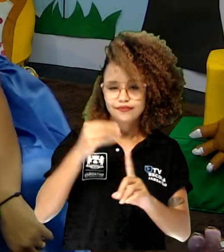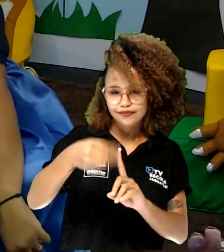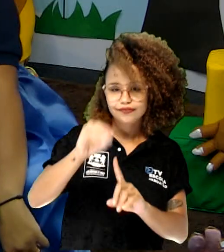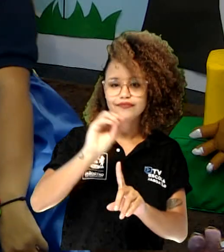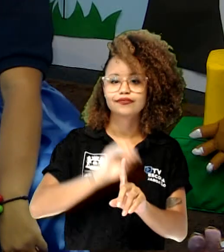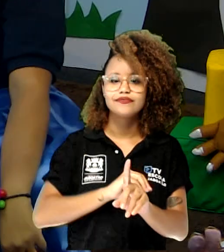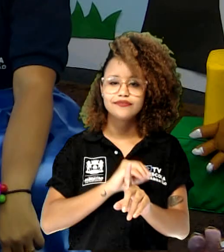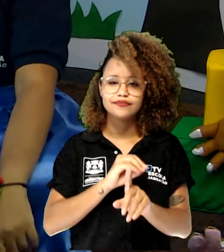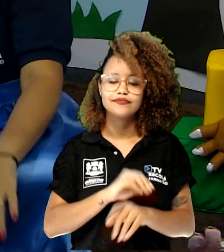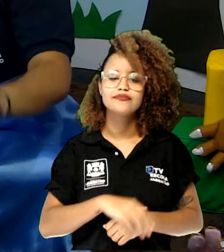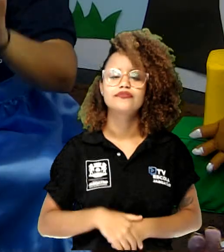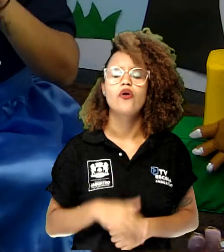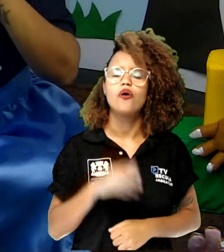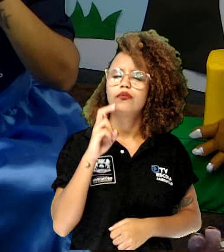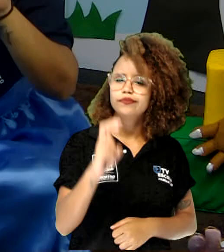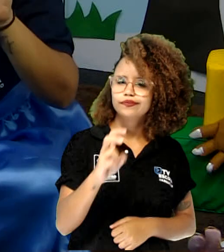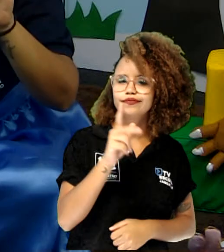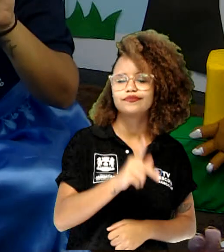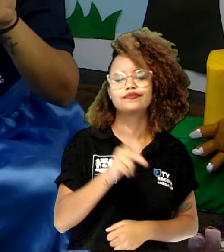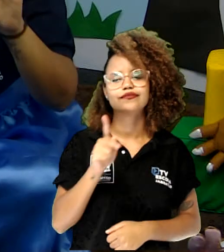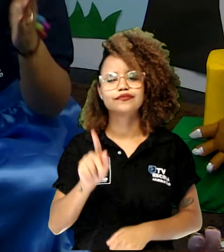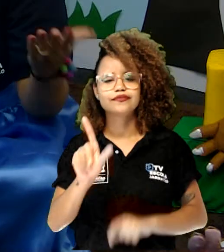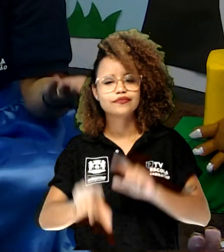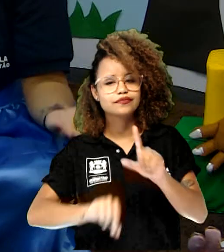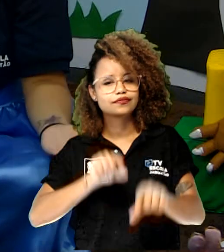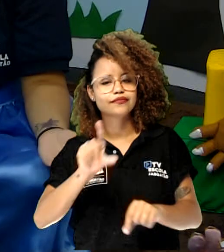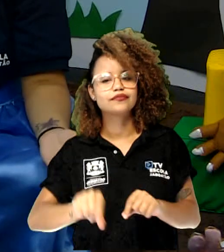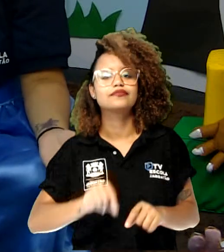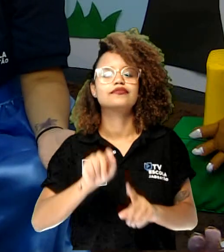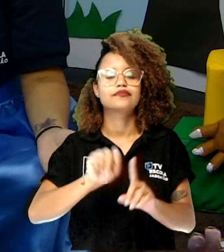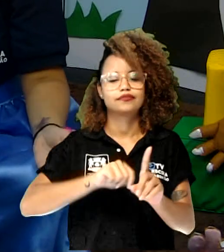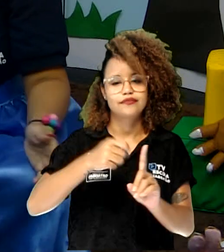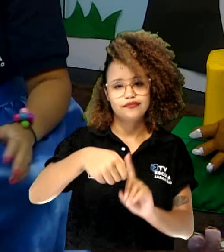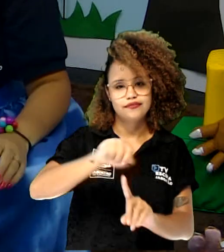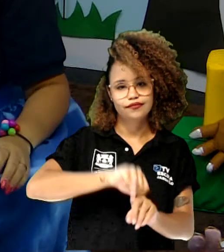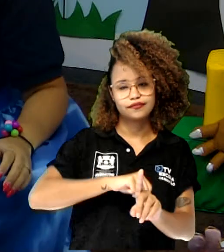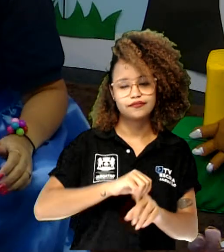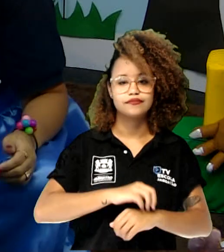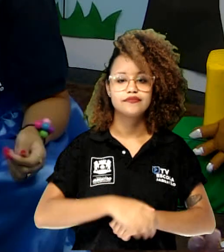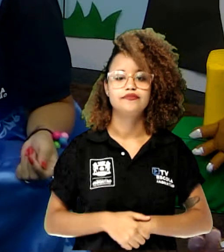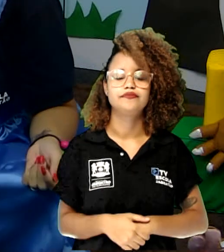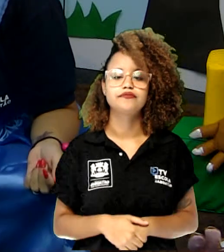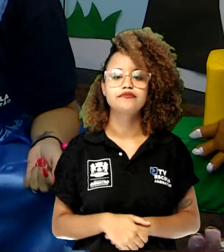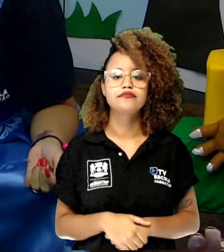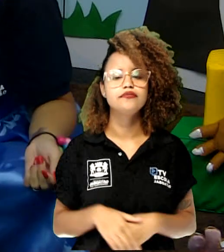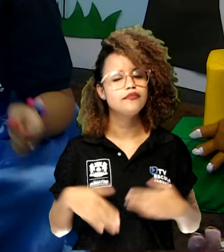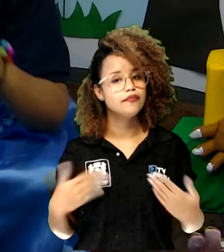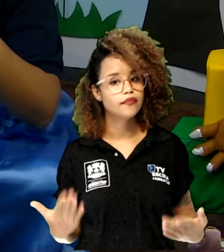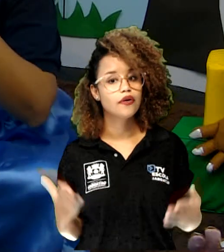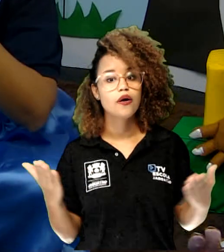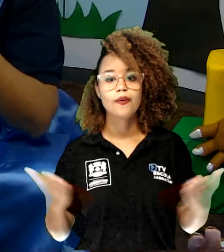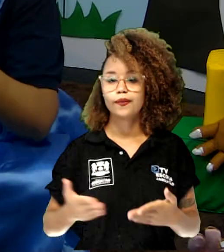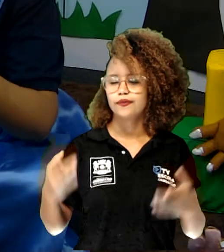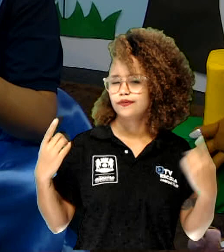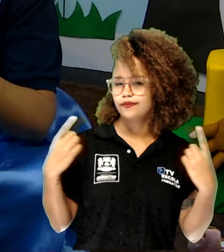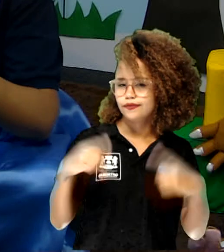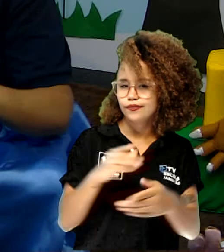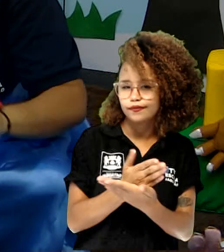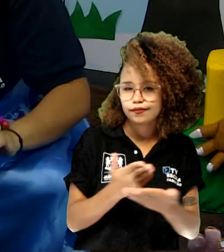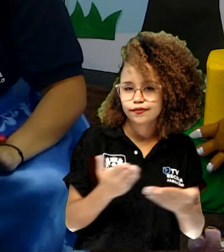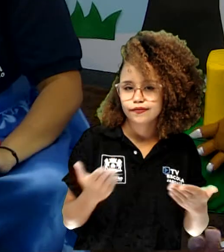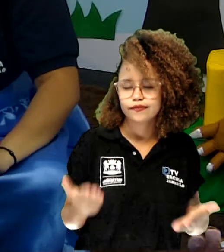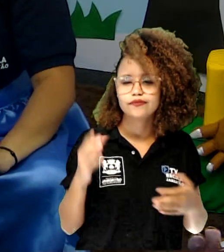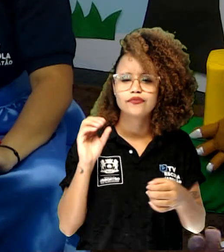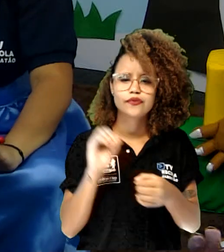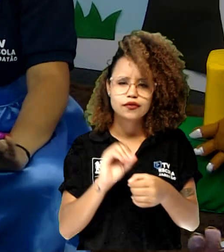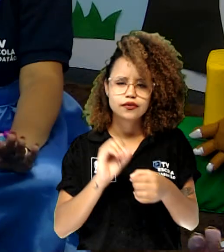banana! Cinco professoras escolheram banana. Bem, agora eu desafio vocês a